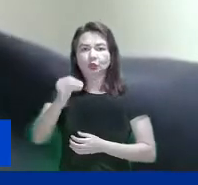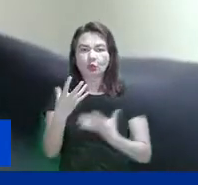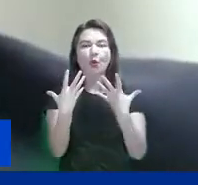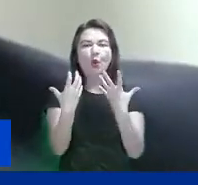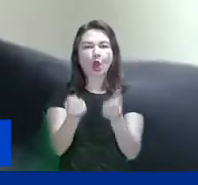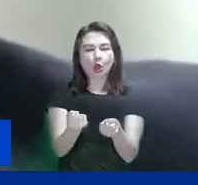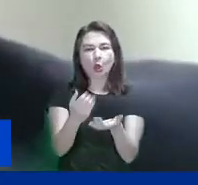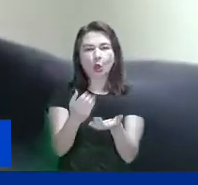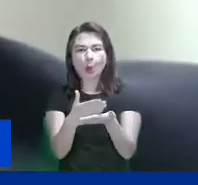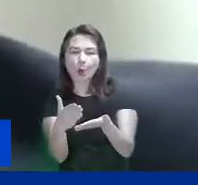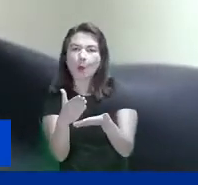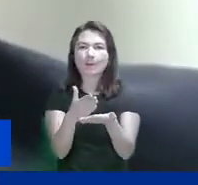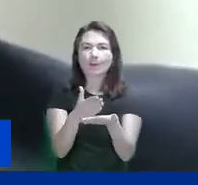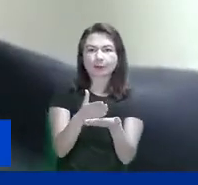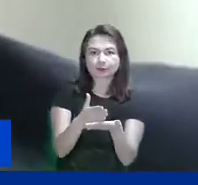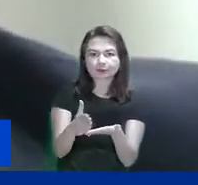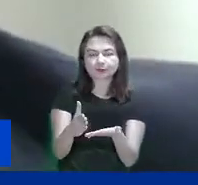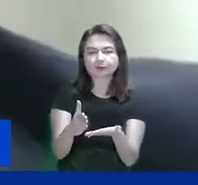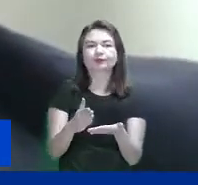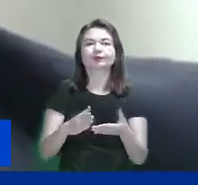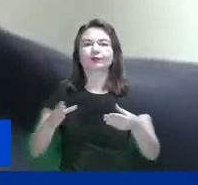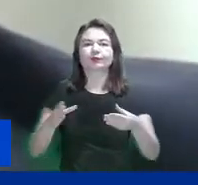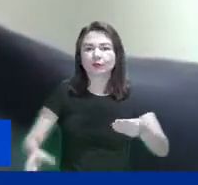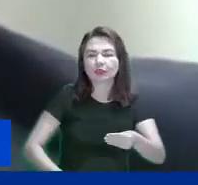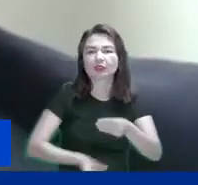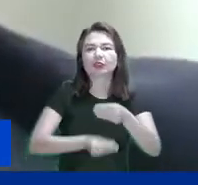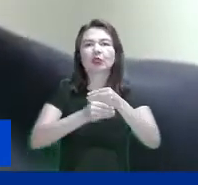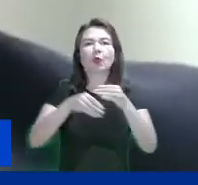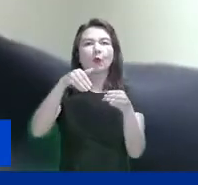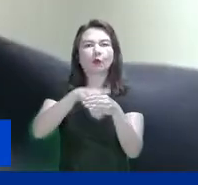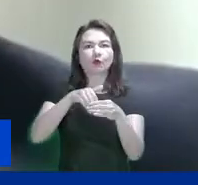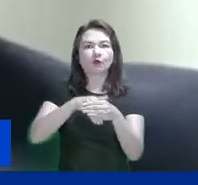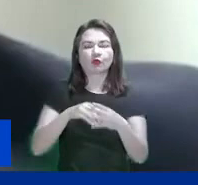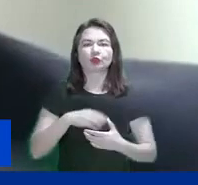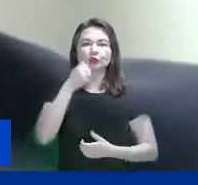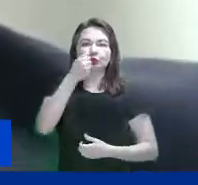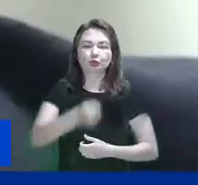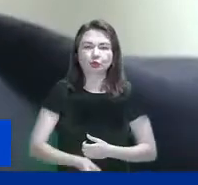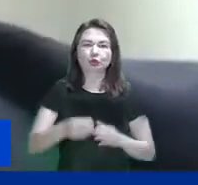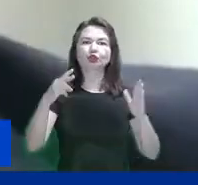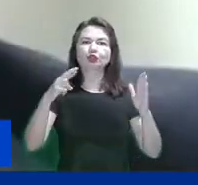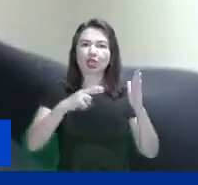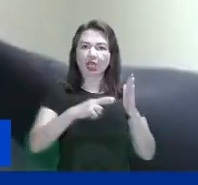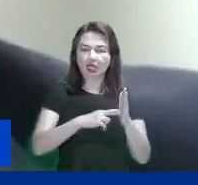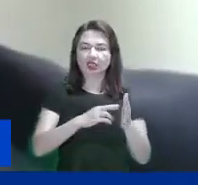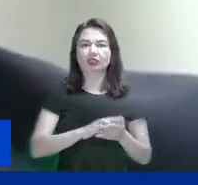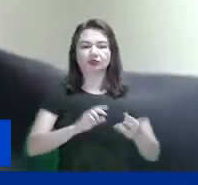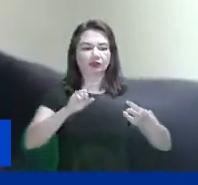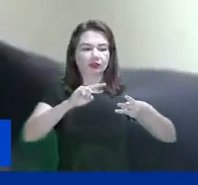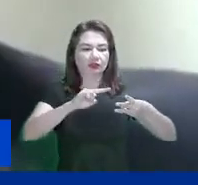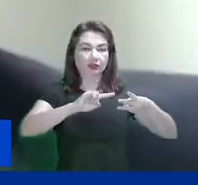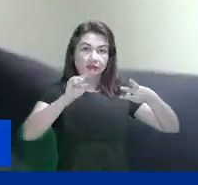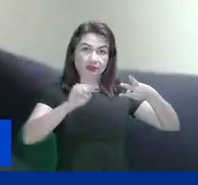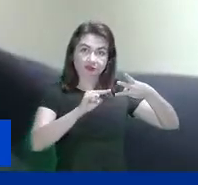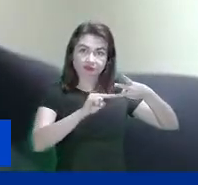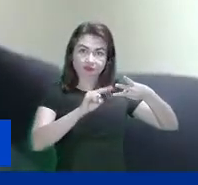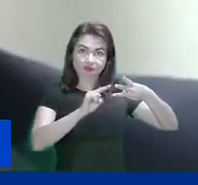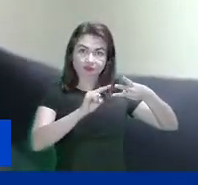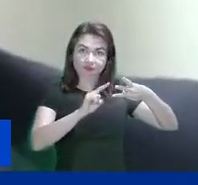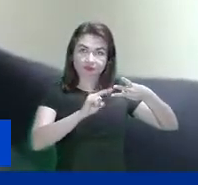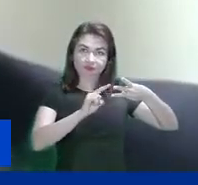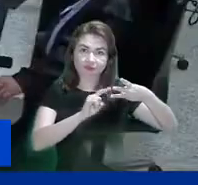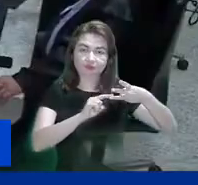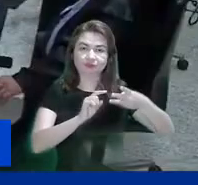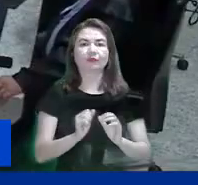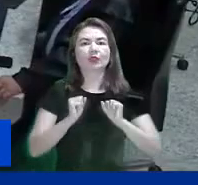acolheu parcialmente com efeitos integrativos nos termos do voto do juiz relator. Perfeito. Item 3, então, que eu já fiz, inclusive, o pregão, Vossa Excelência